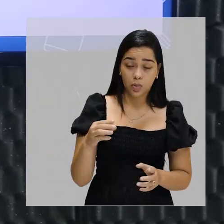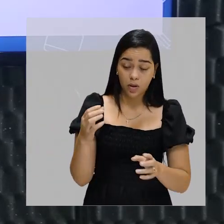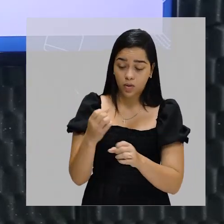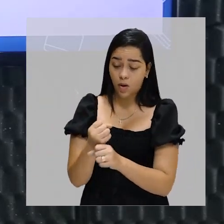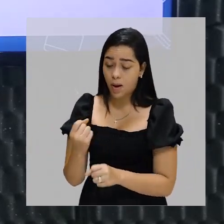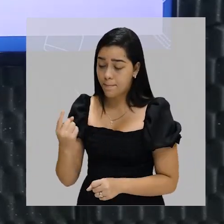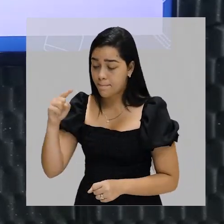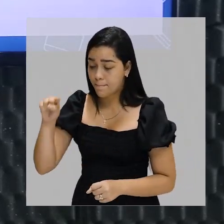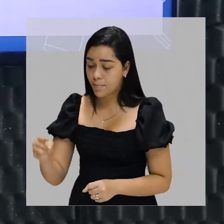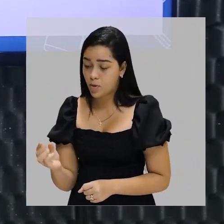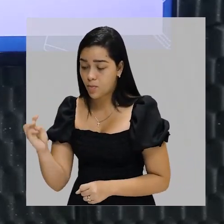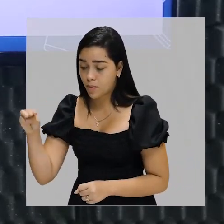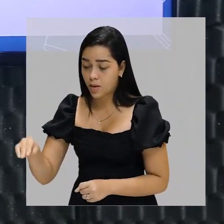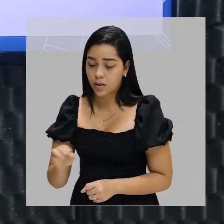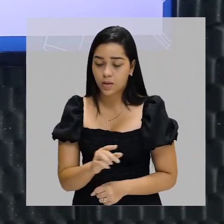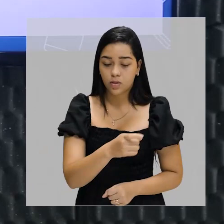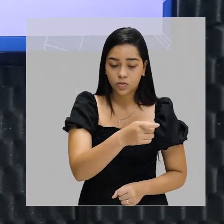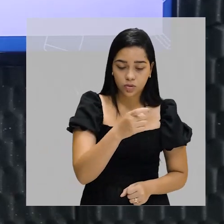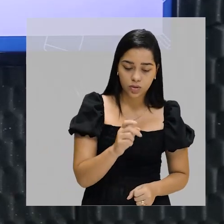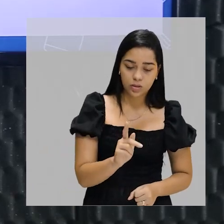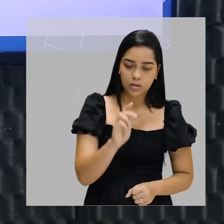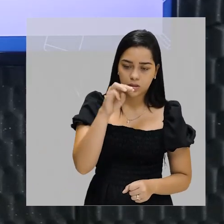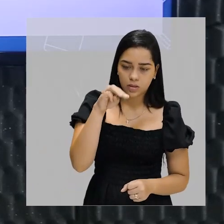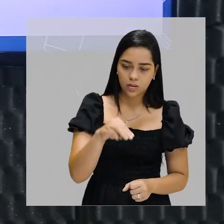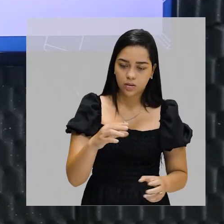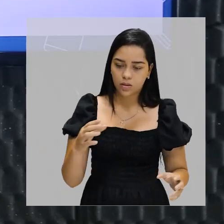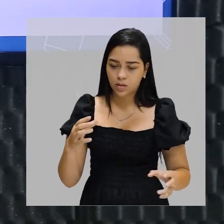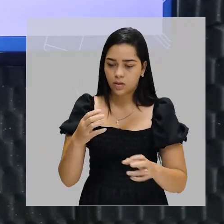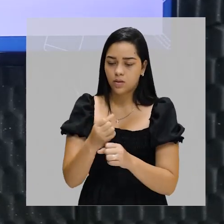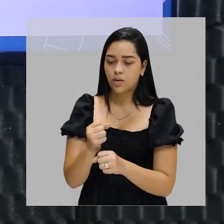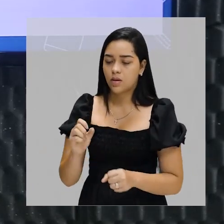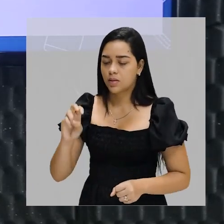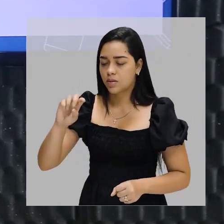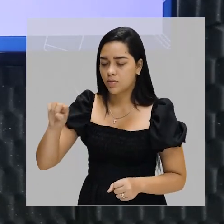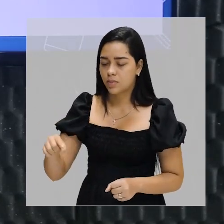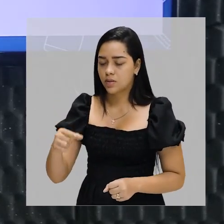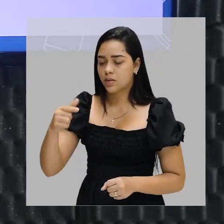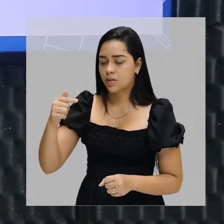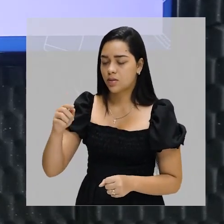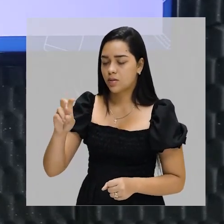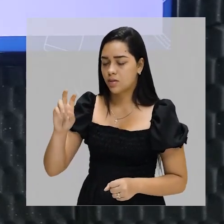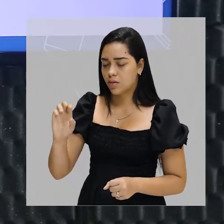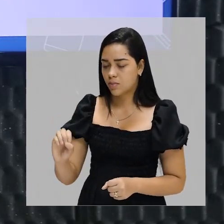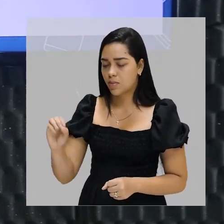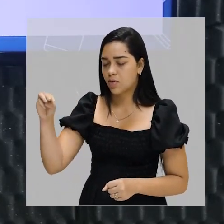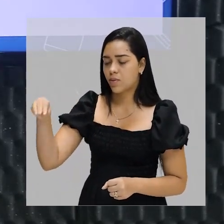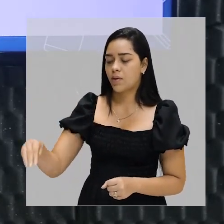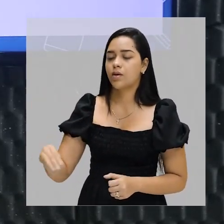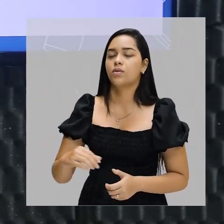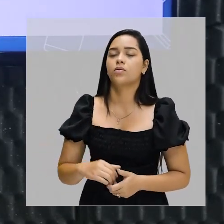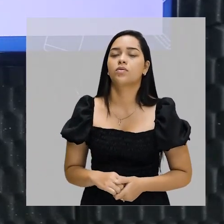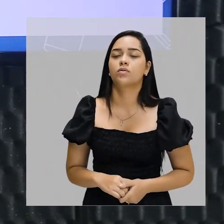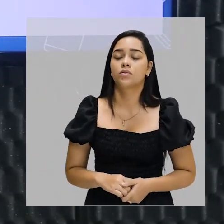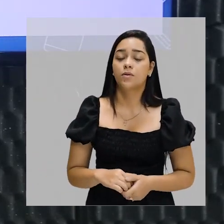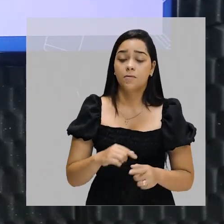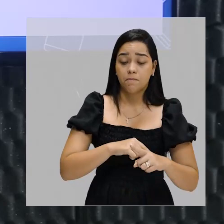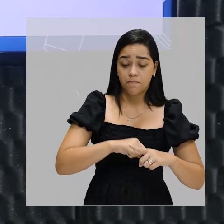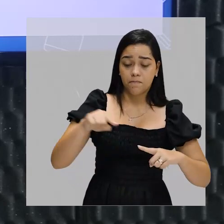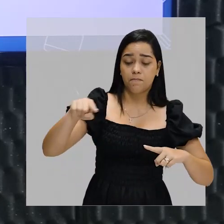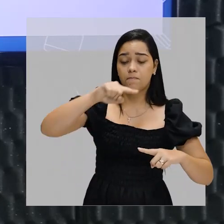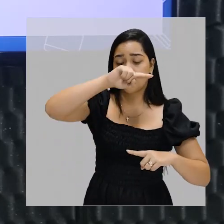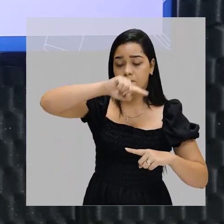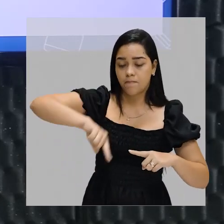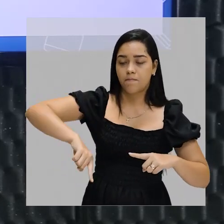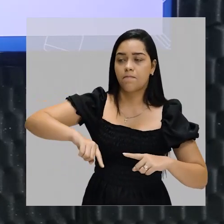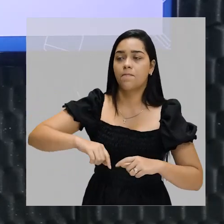metros. Portanto, x quilômetros vai ser igual a 5.750 metros. Regra de 3